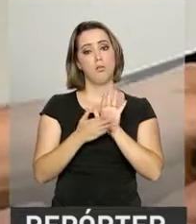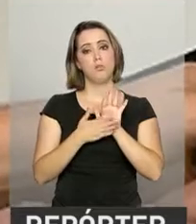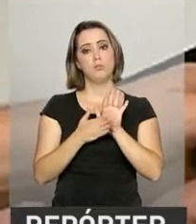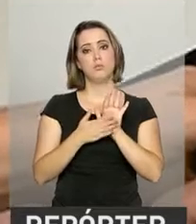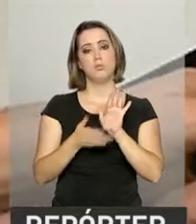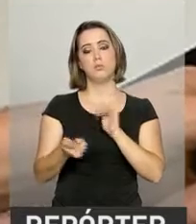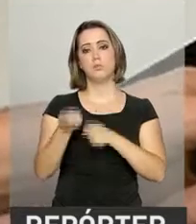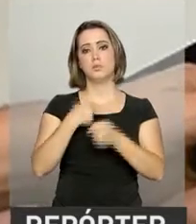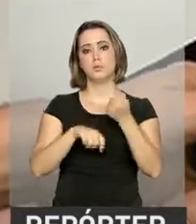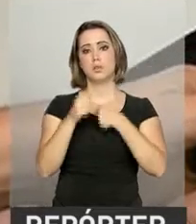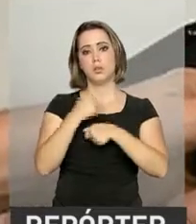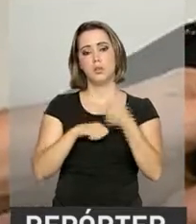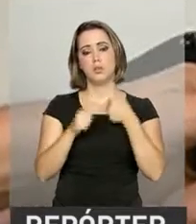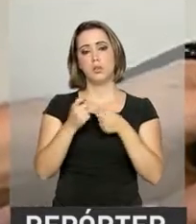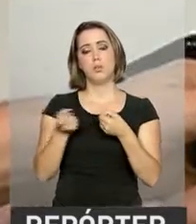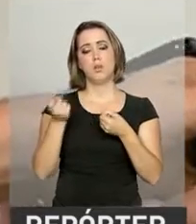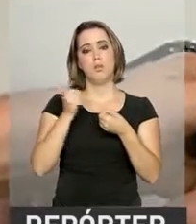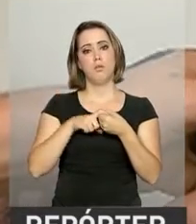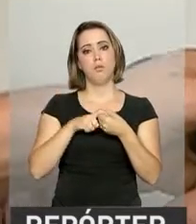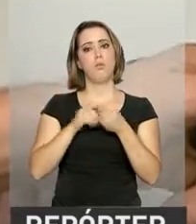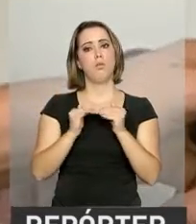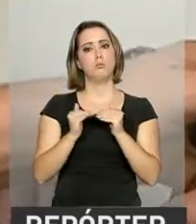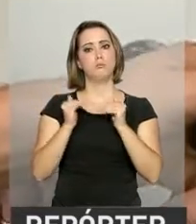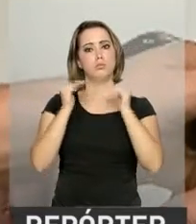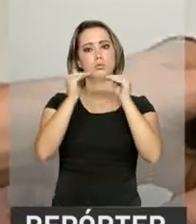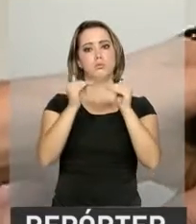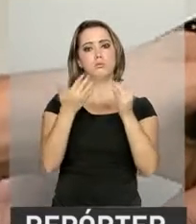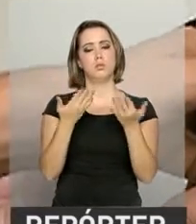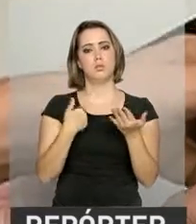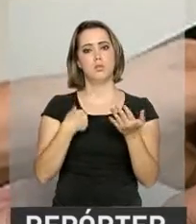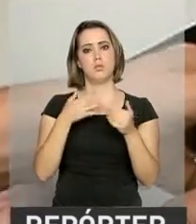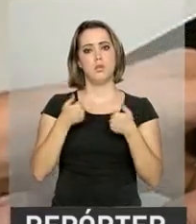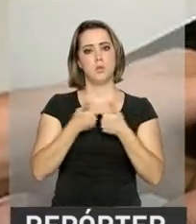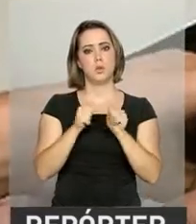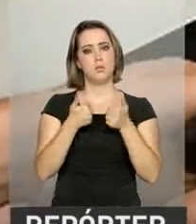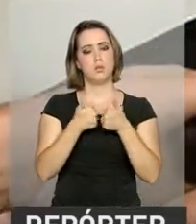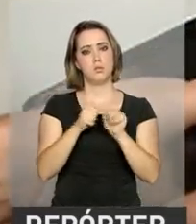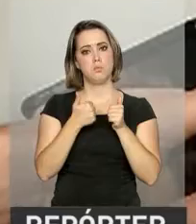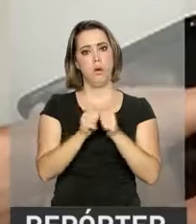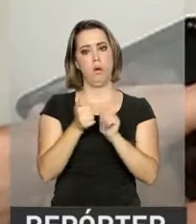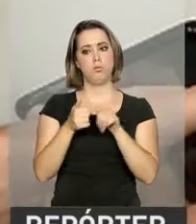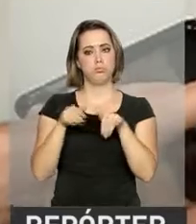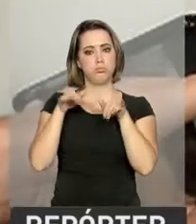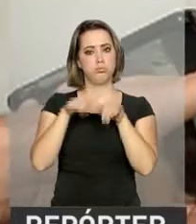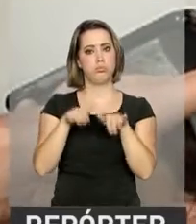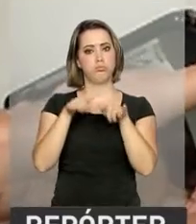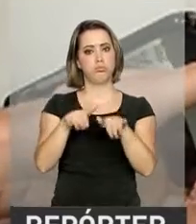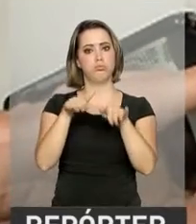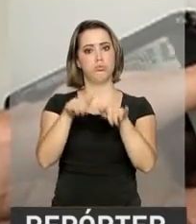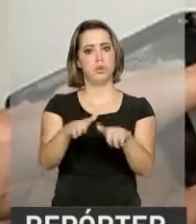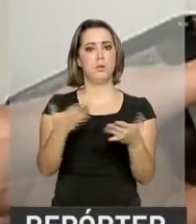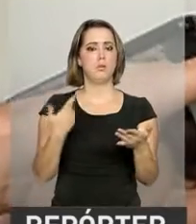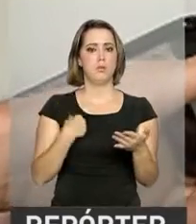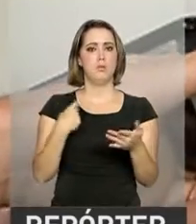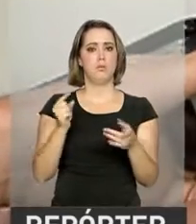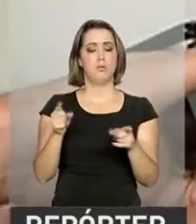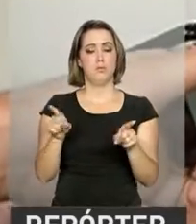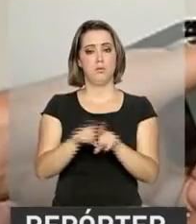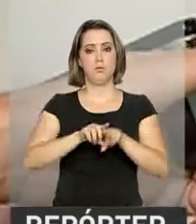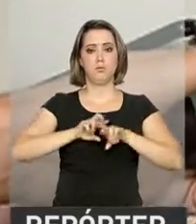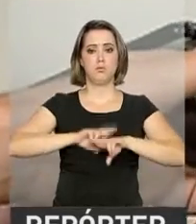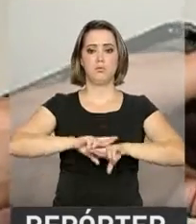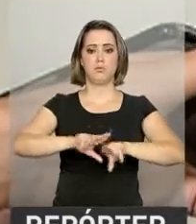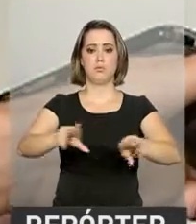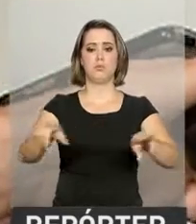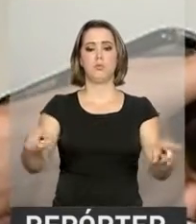economia começa a reagir, como por exemplo transporte de carga nas estradas, medidas por pedágio e resumo. Tem uma série enorme